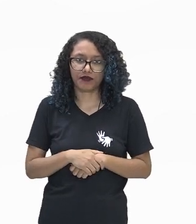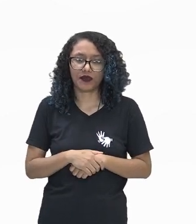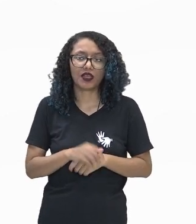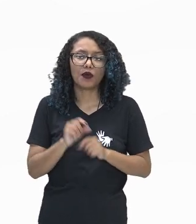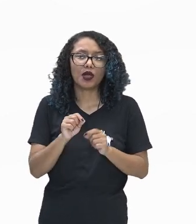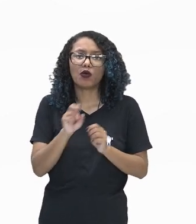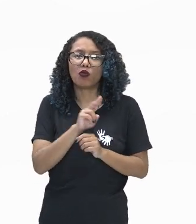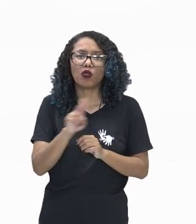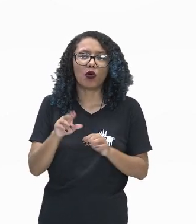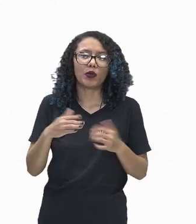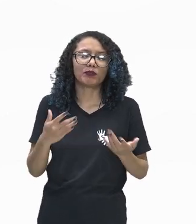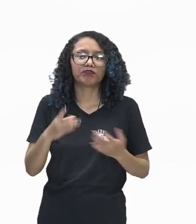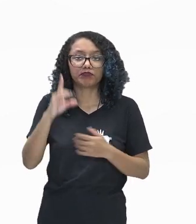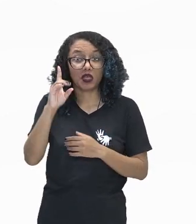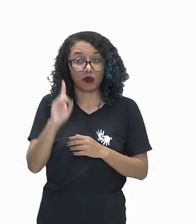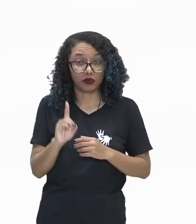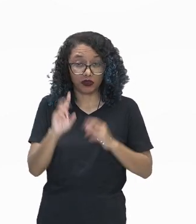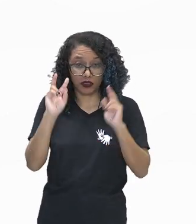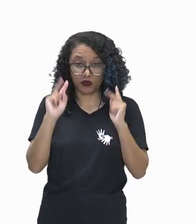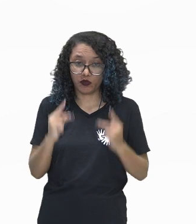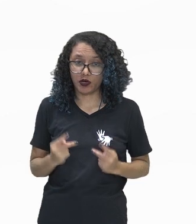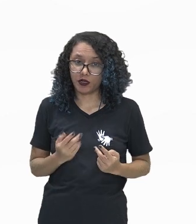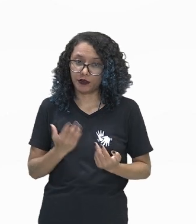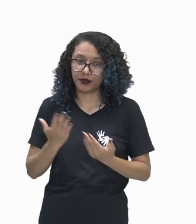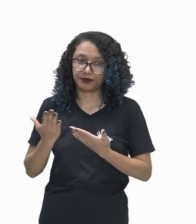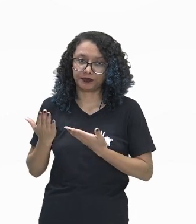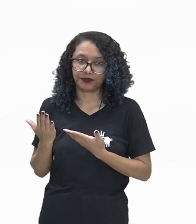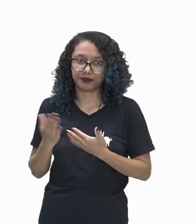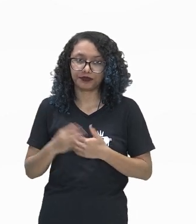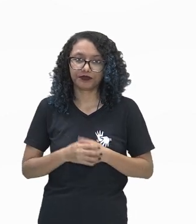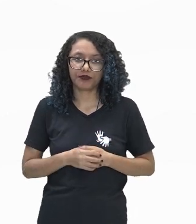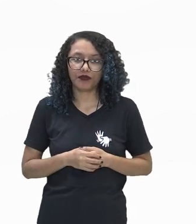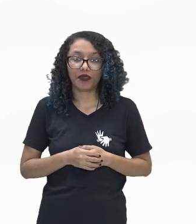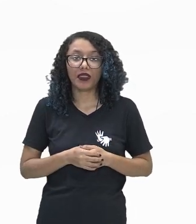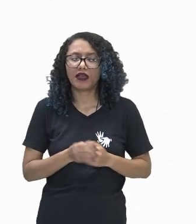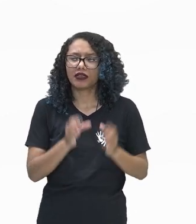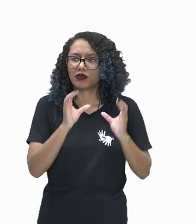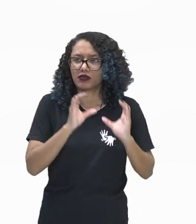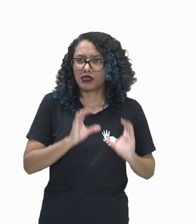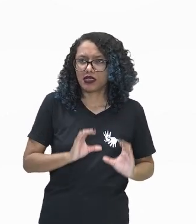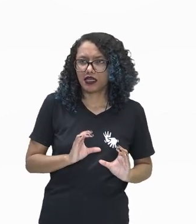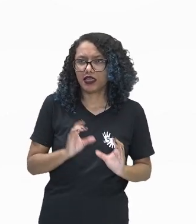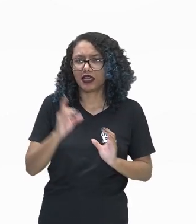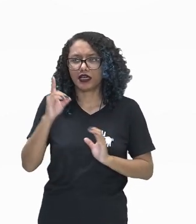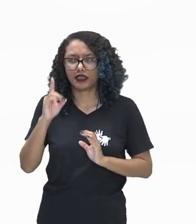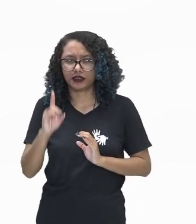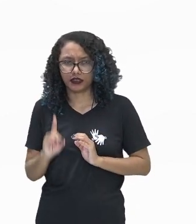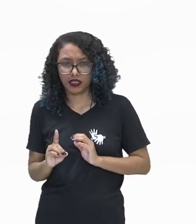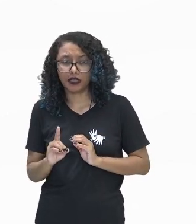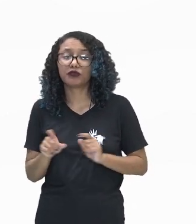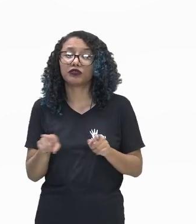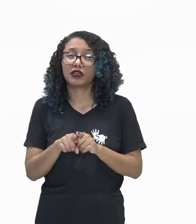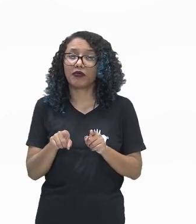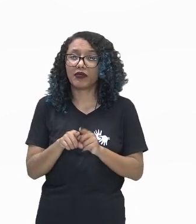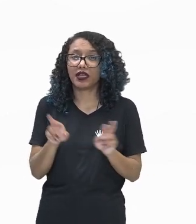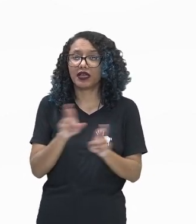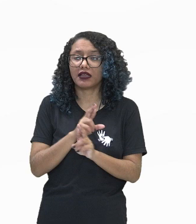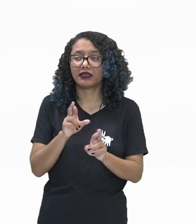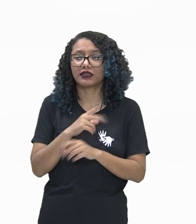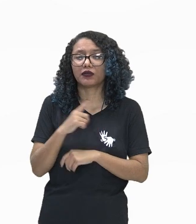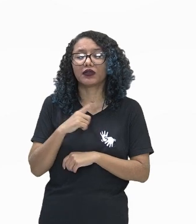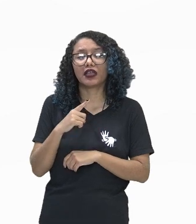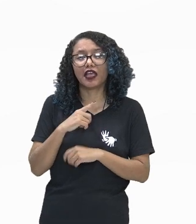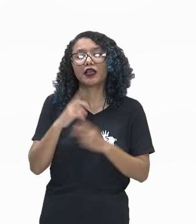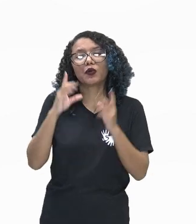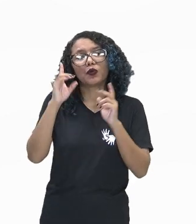humanos, né? Então, quando a gente fala de cidadania e direitos, nós falamos de direitos humanos porque, claro,